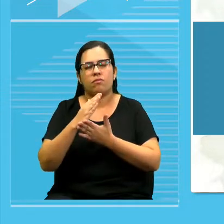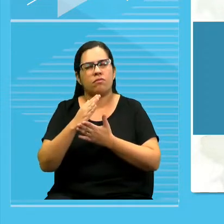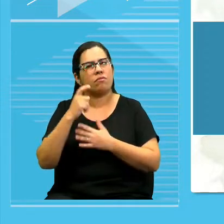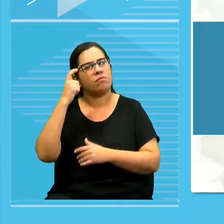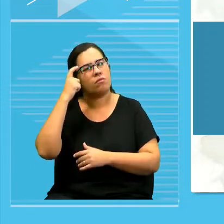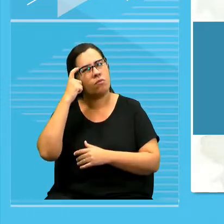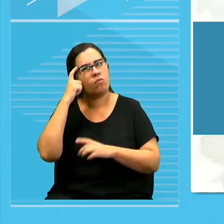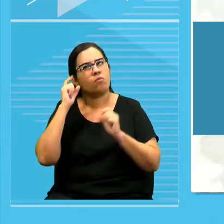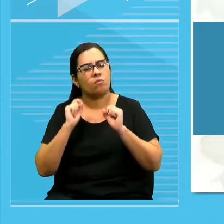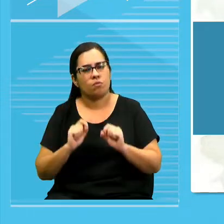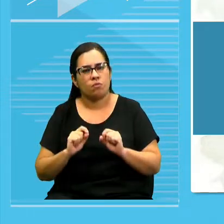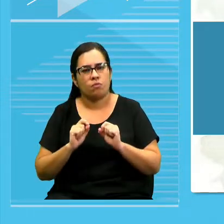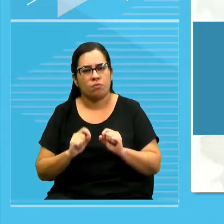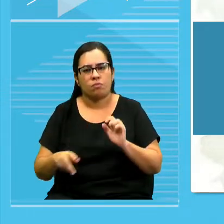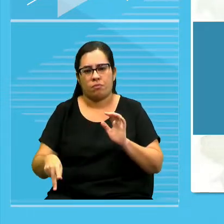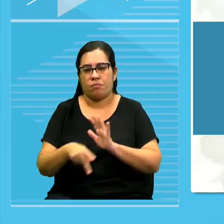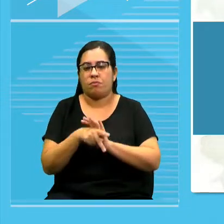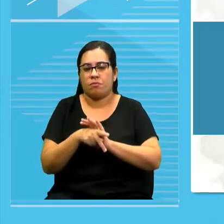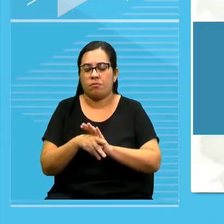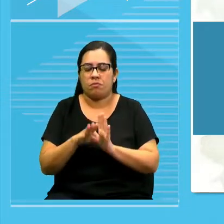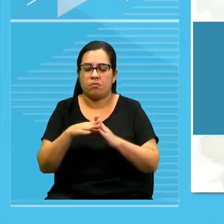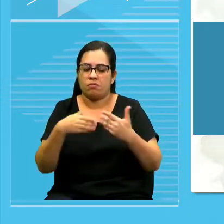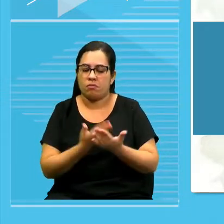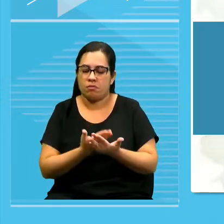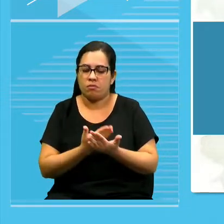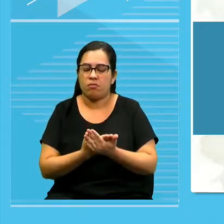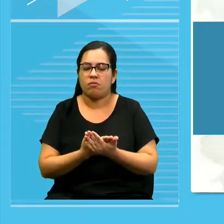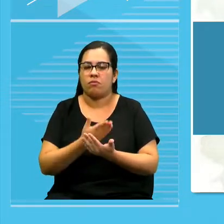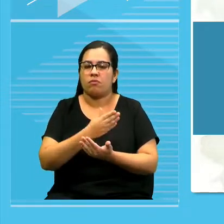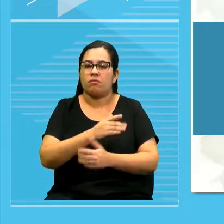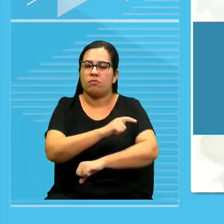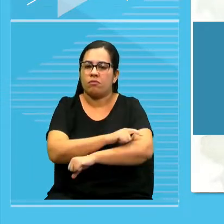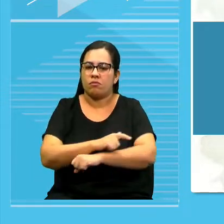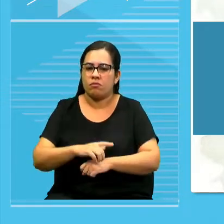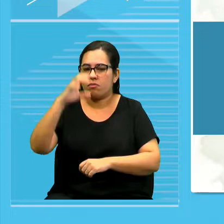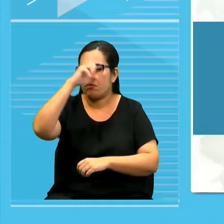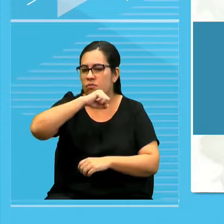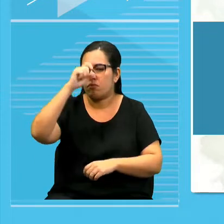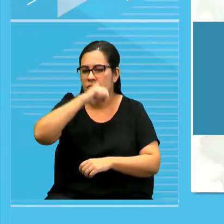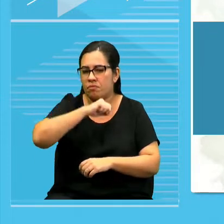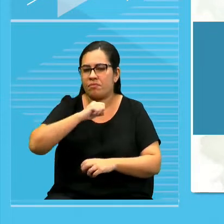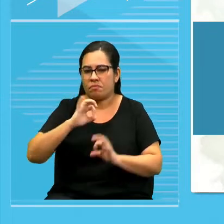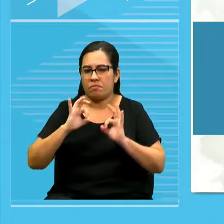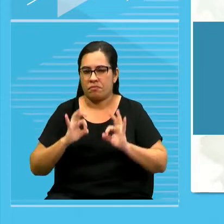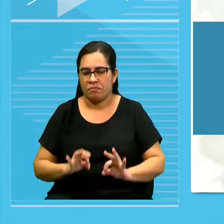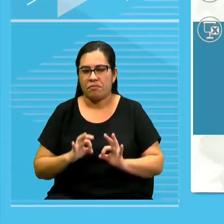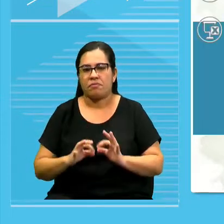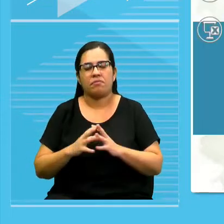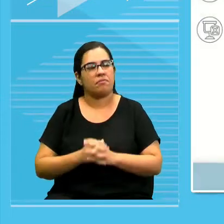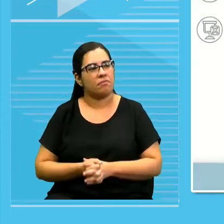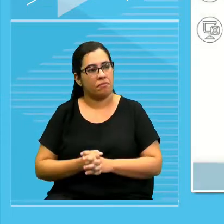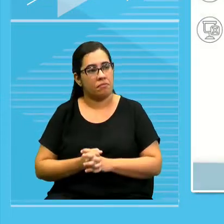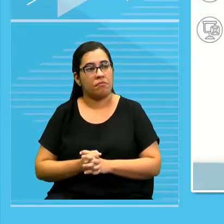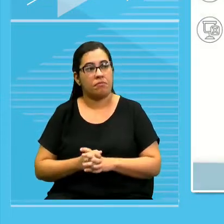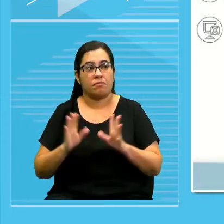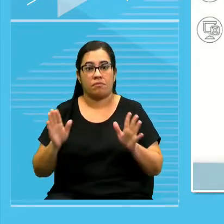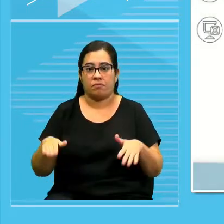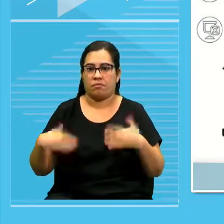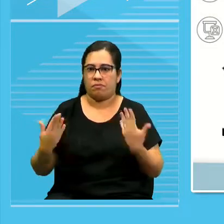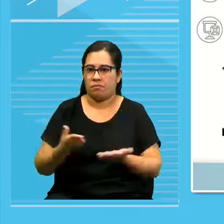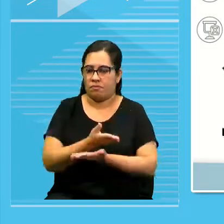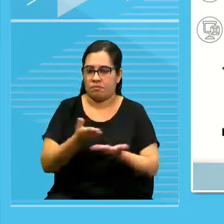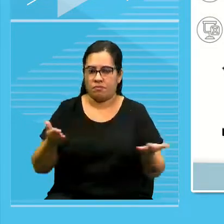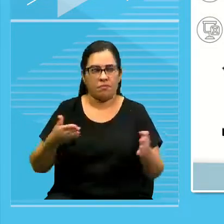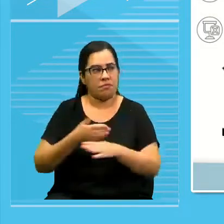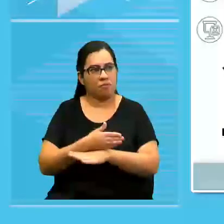de fato Qual é a função da escola da Educação no nosso cotidiano Tá certo então vão chegando